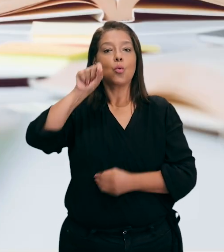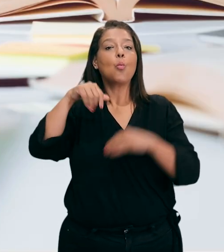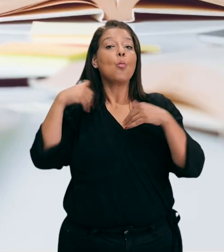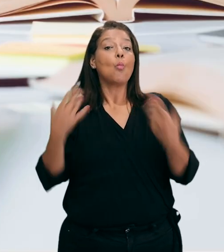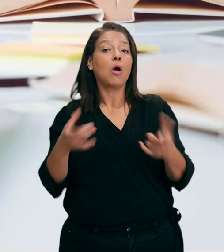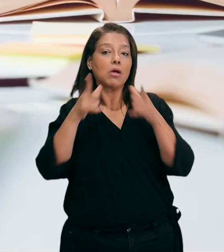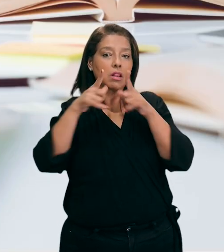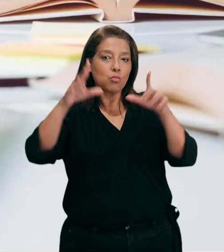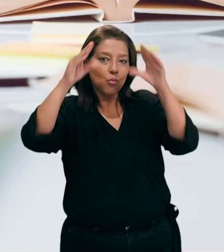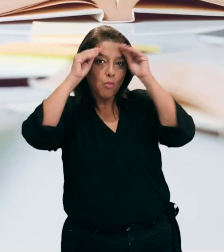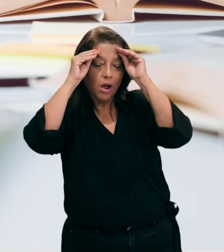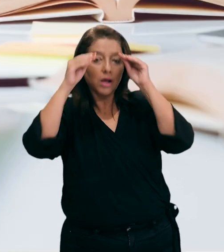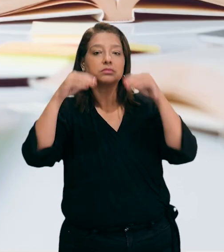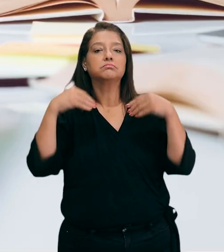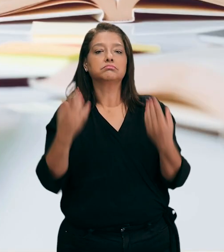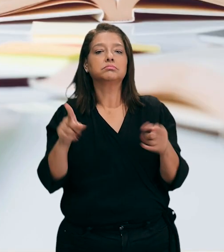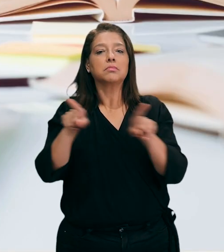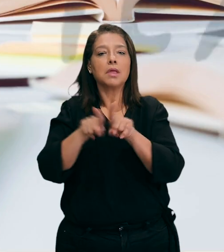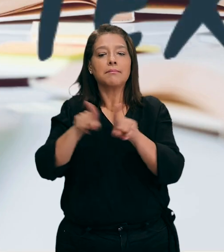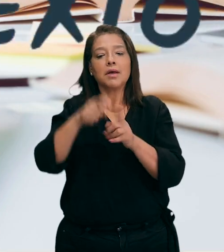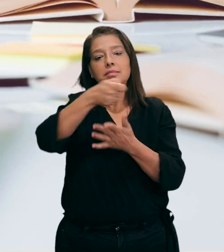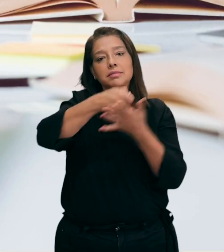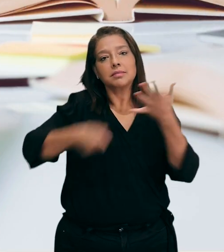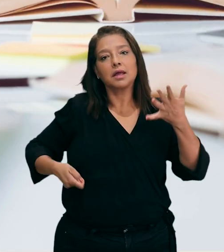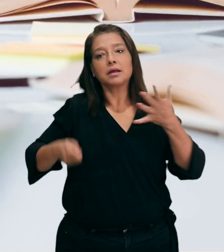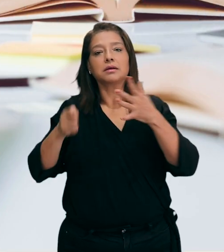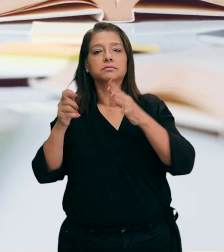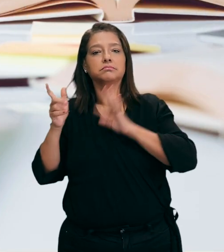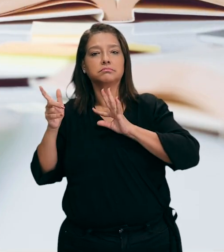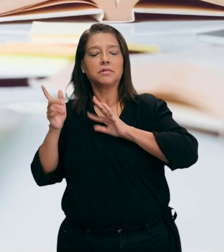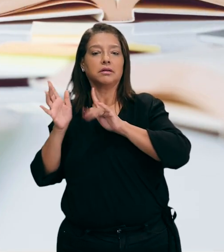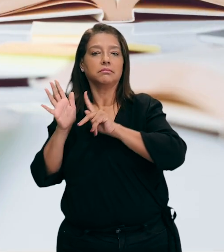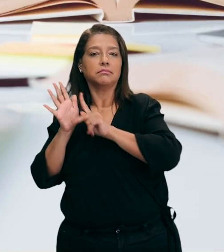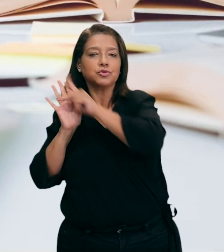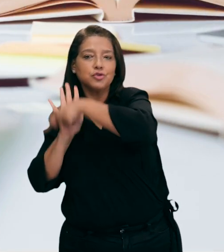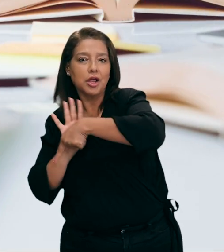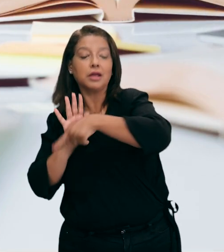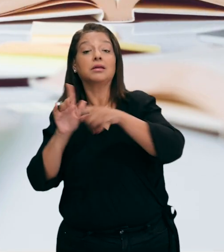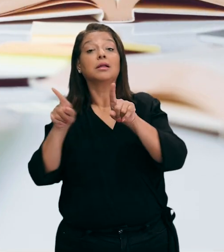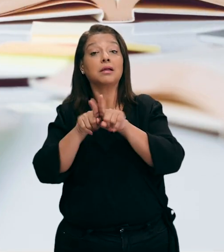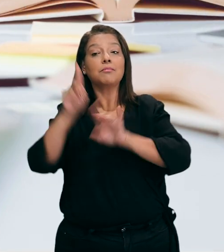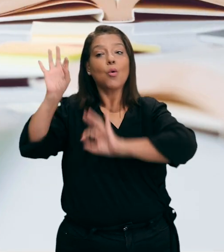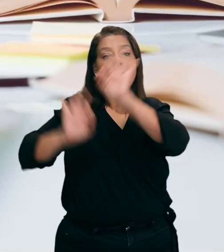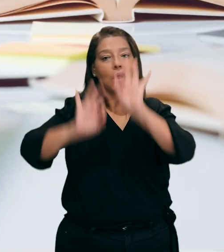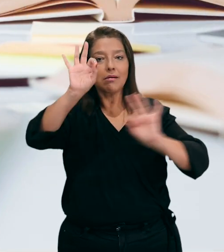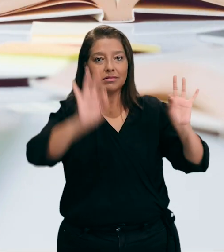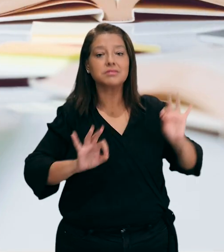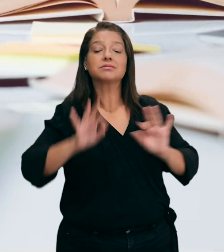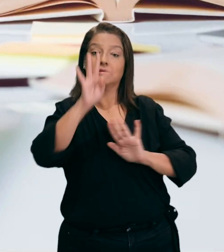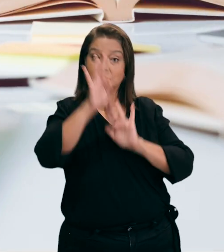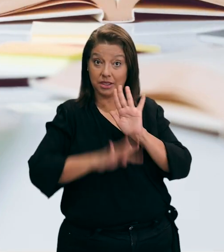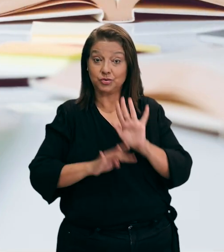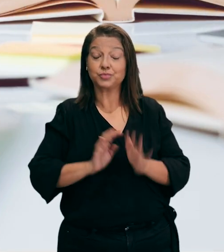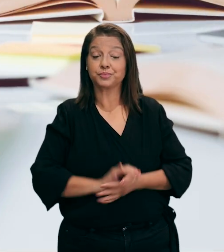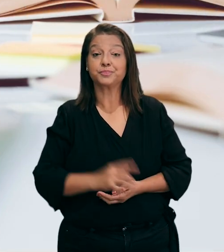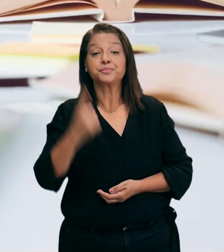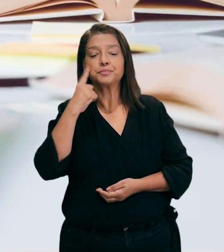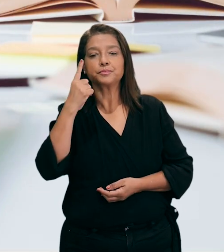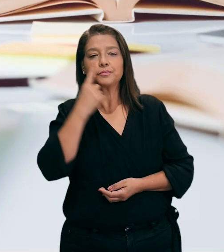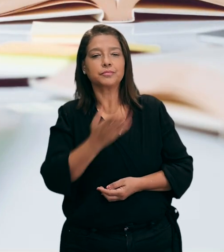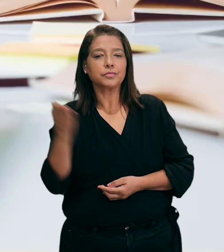linguagem, o formato e até a organização do texto. Vamos ver